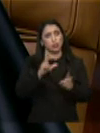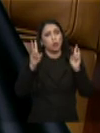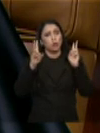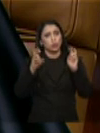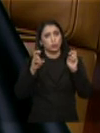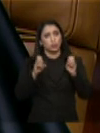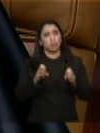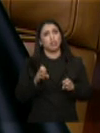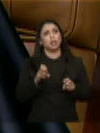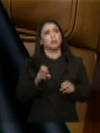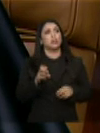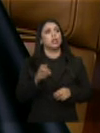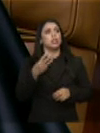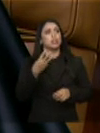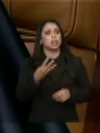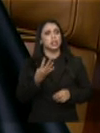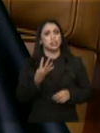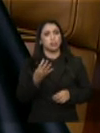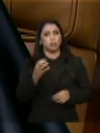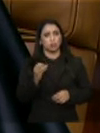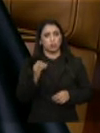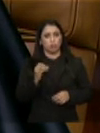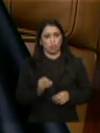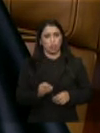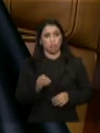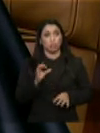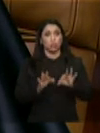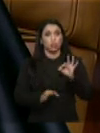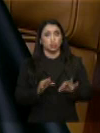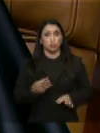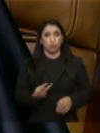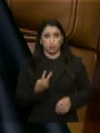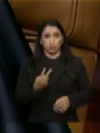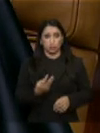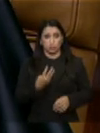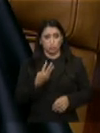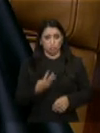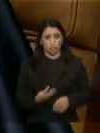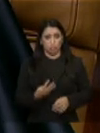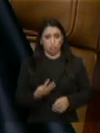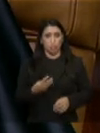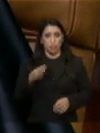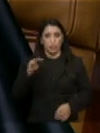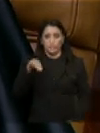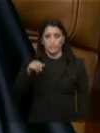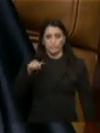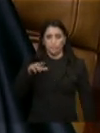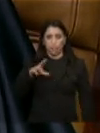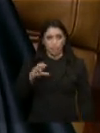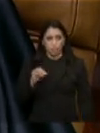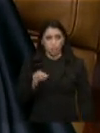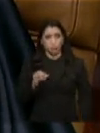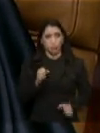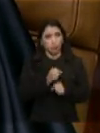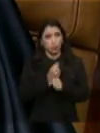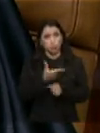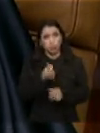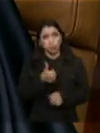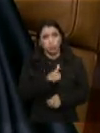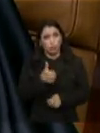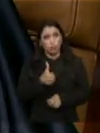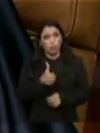número 340, julgado em 23 de março de 2011, ou seja, há 10 anos atrás.